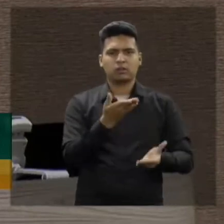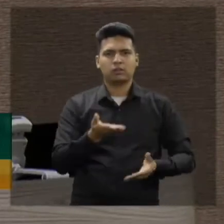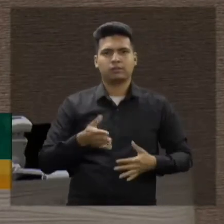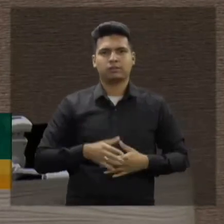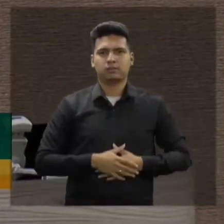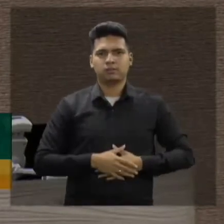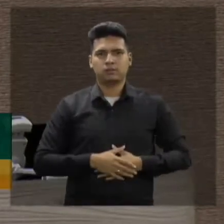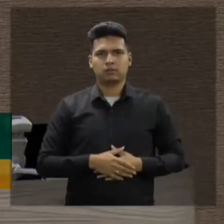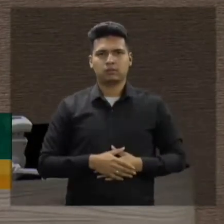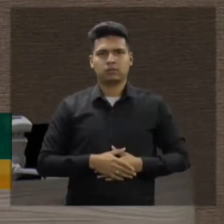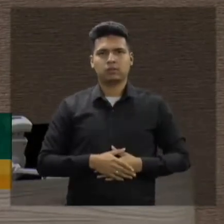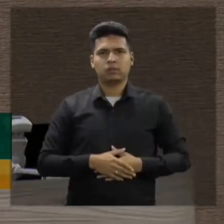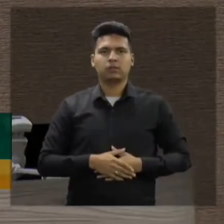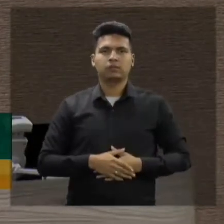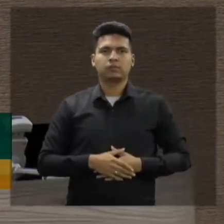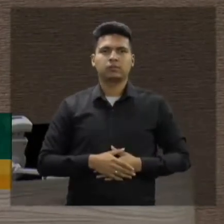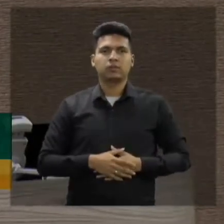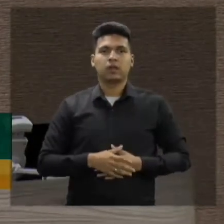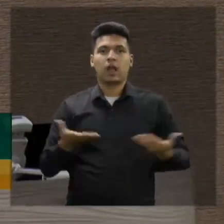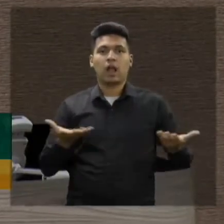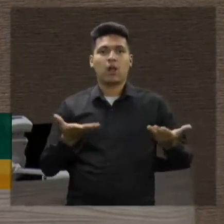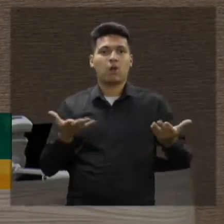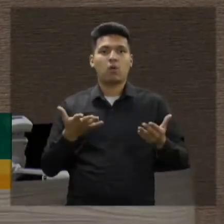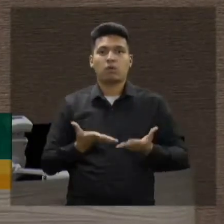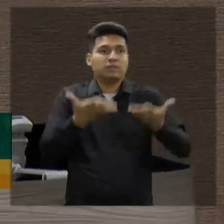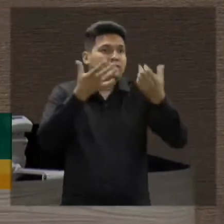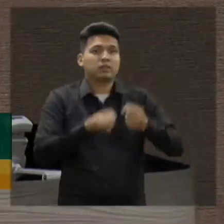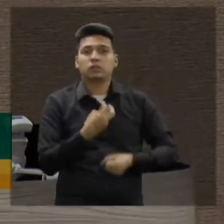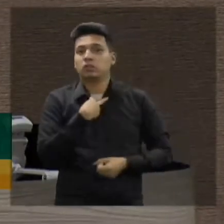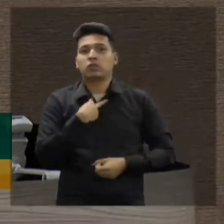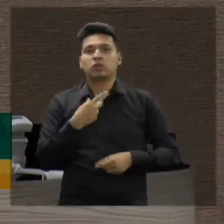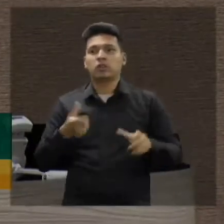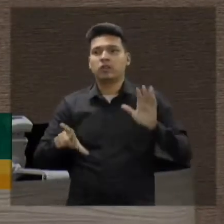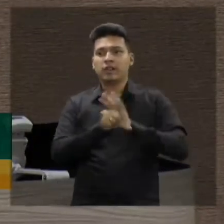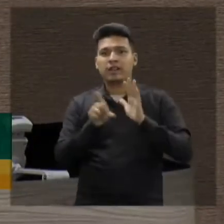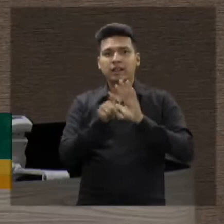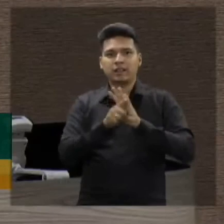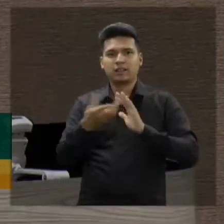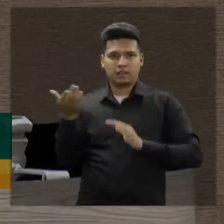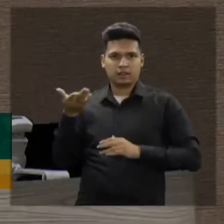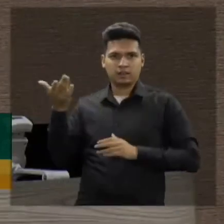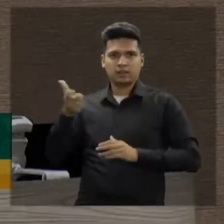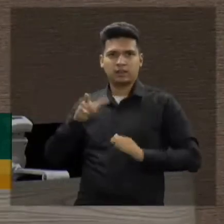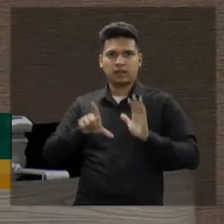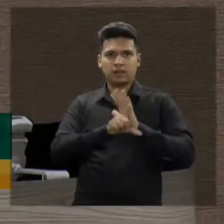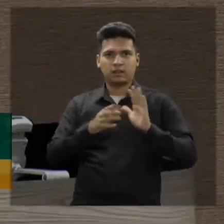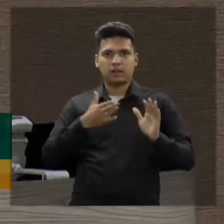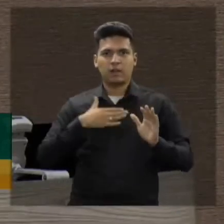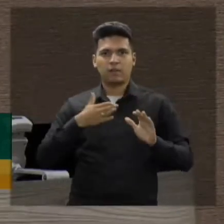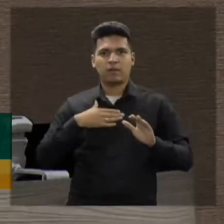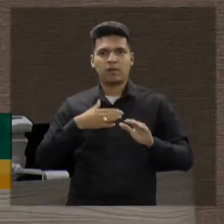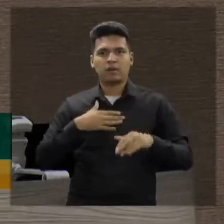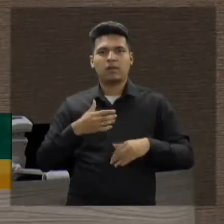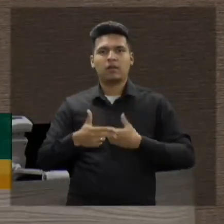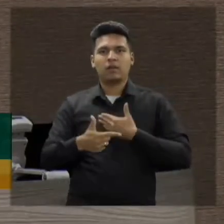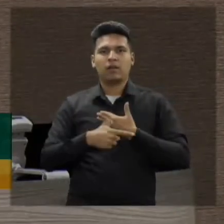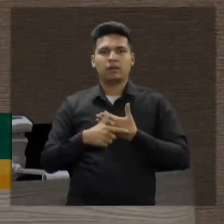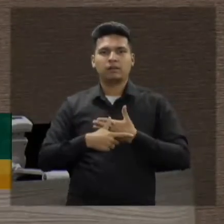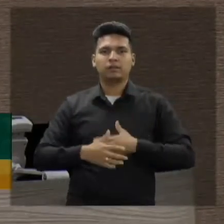acadêmico não podemos permitir nós temos uma lei tá aqui a lei tá aqui a lei de minha autoria